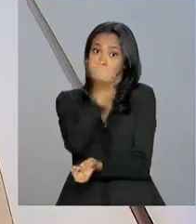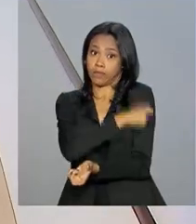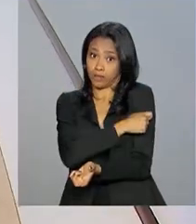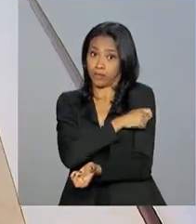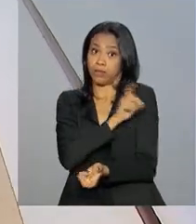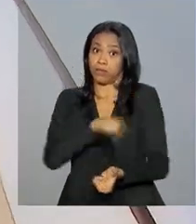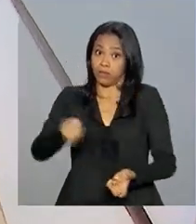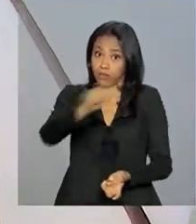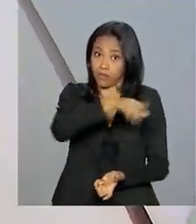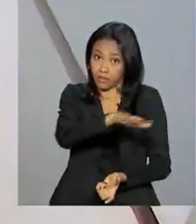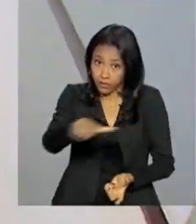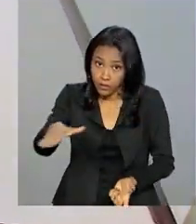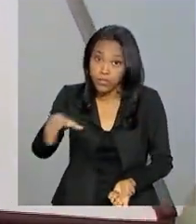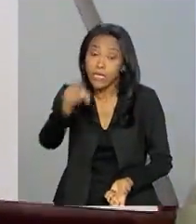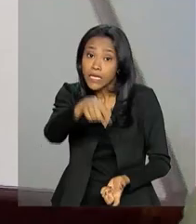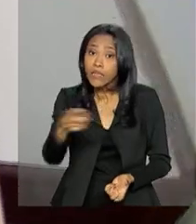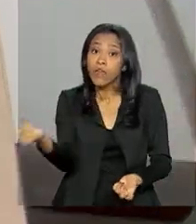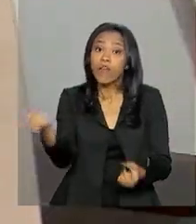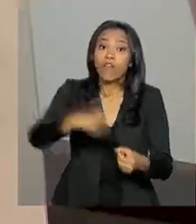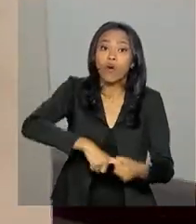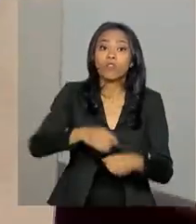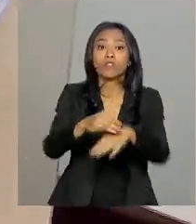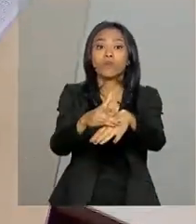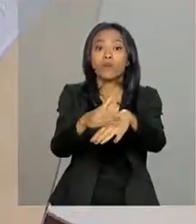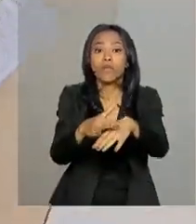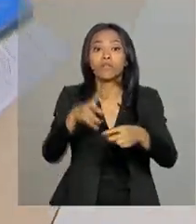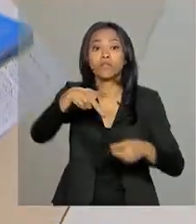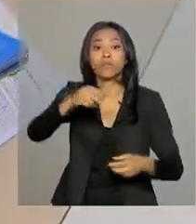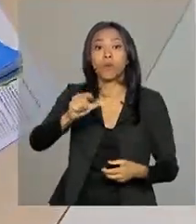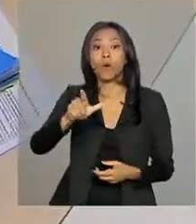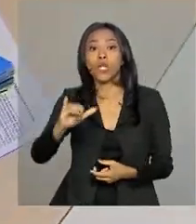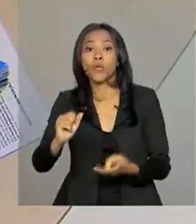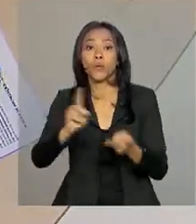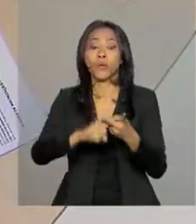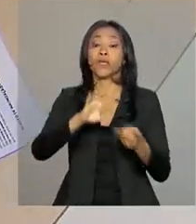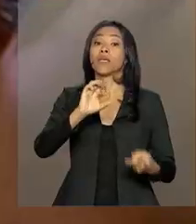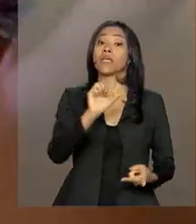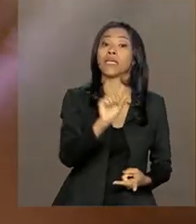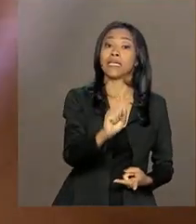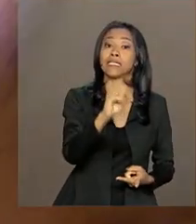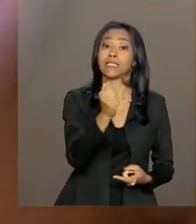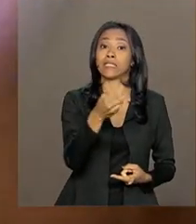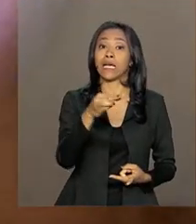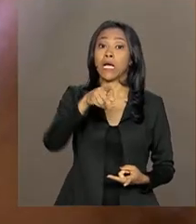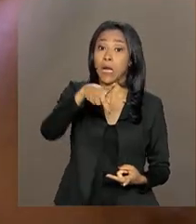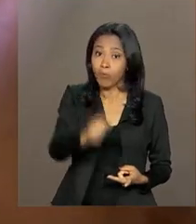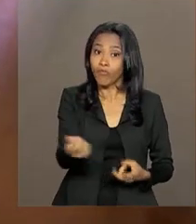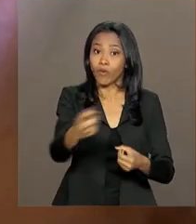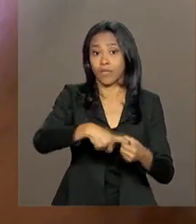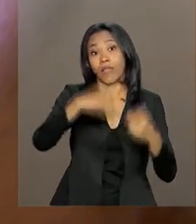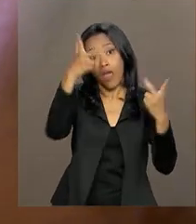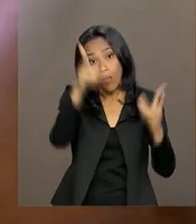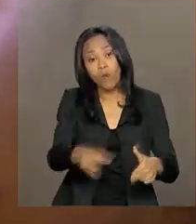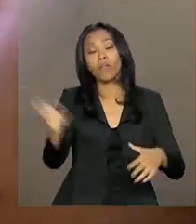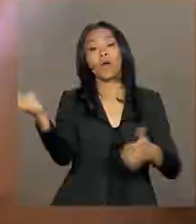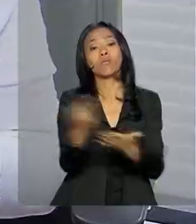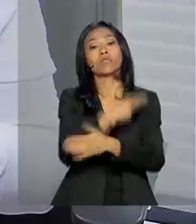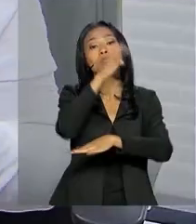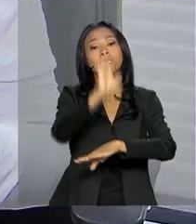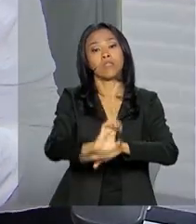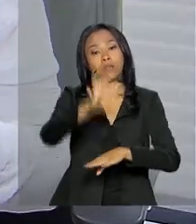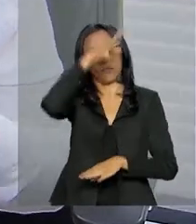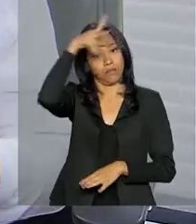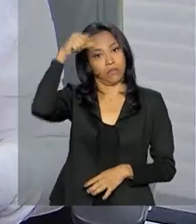que as doenças como sarampo e a pólio, consideradas erradicadas, voltassem. É o que está acontecendo no Amazonas.